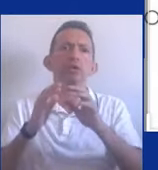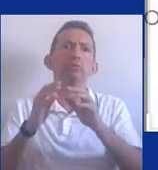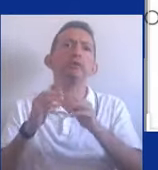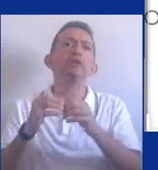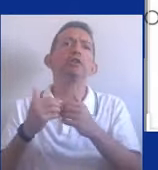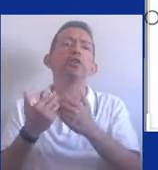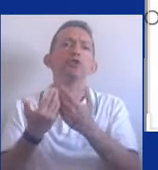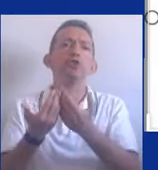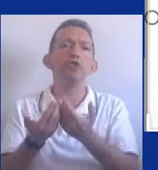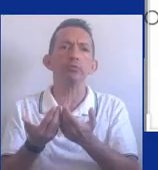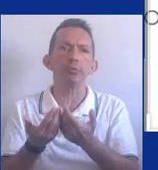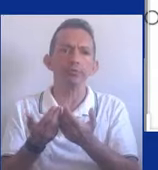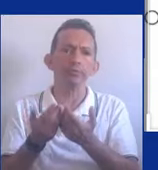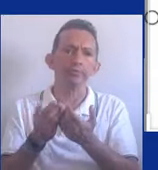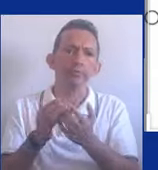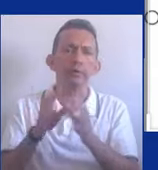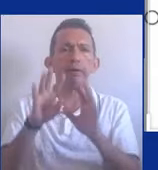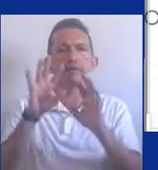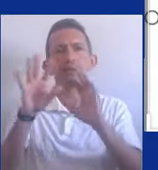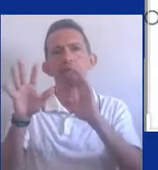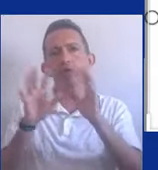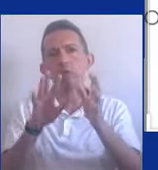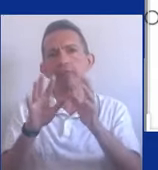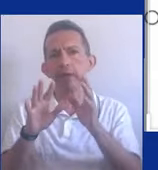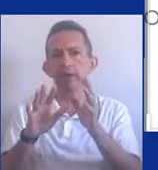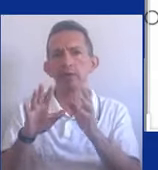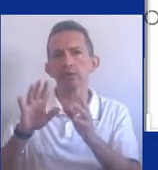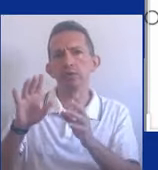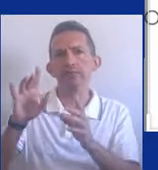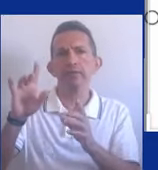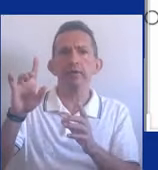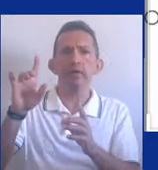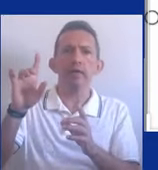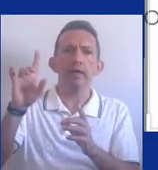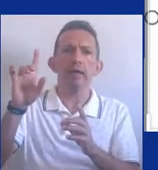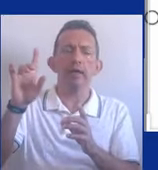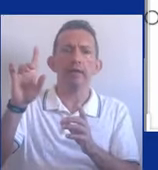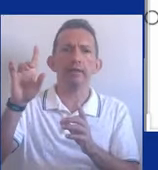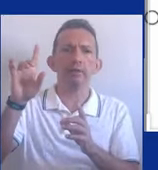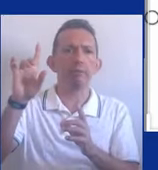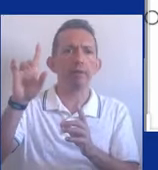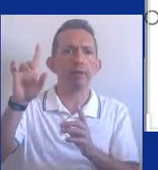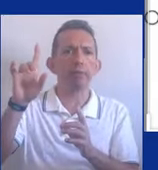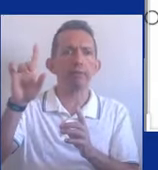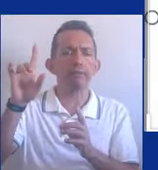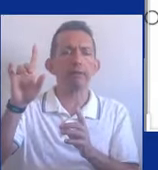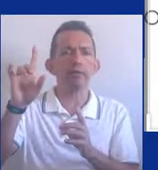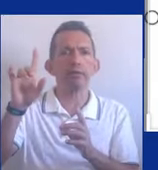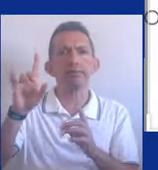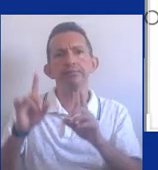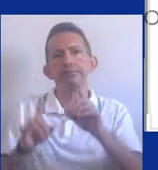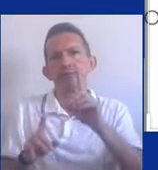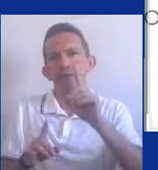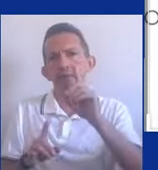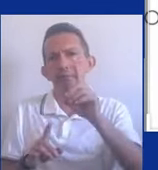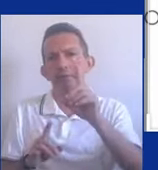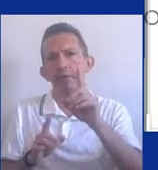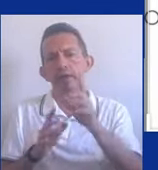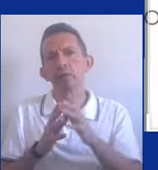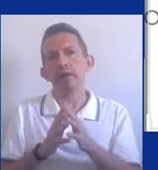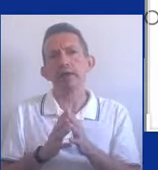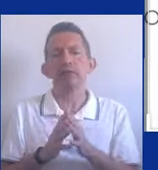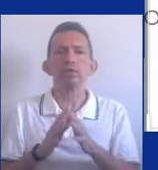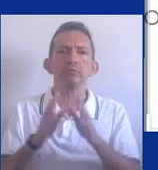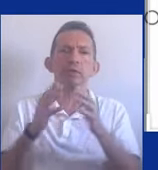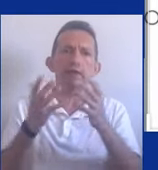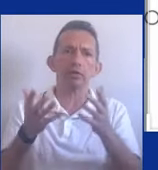que a gente chama de citossomo, que basicamente compreende entre a membrana plasmática e a